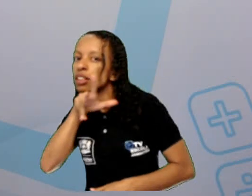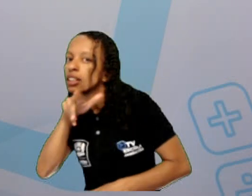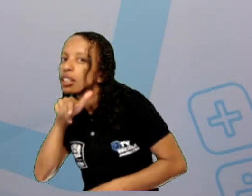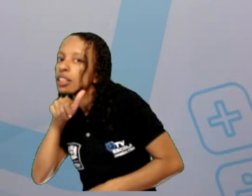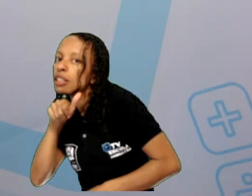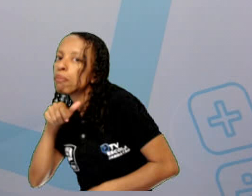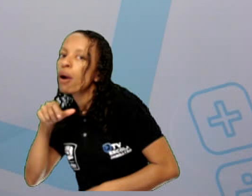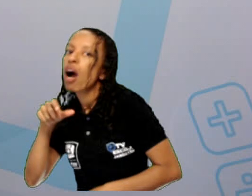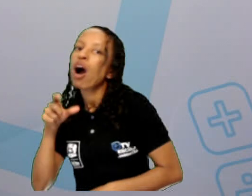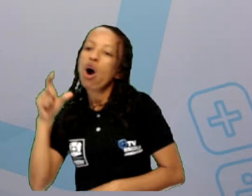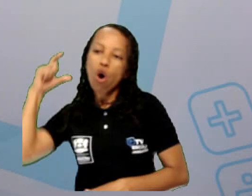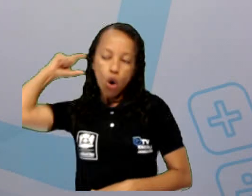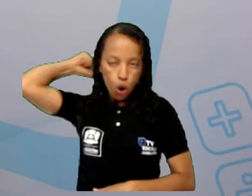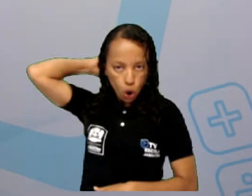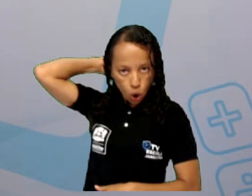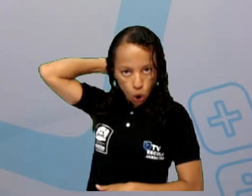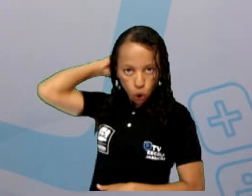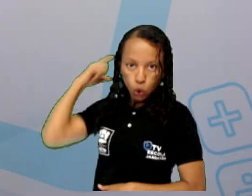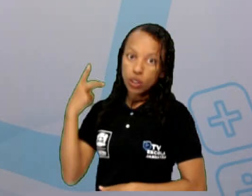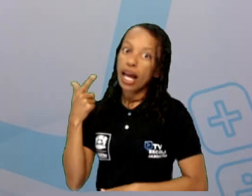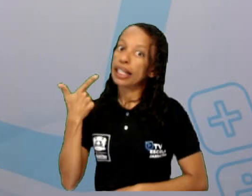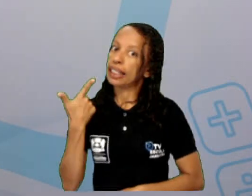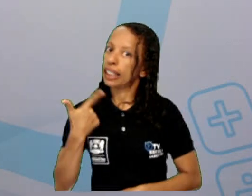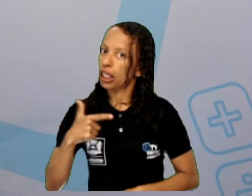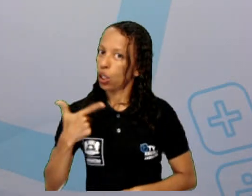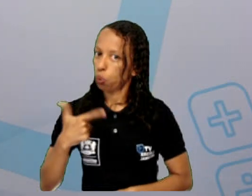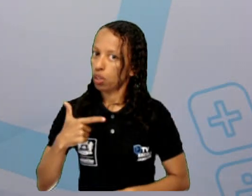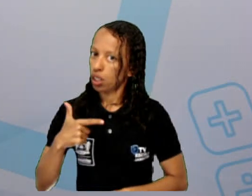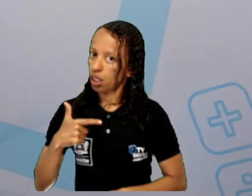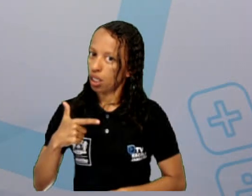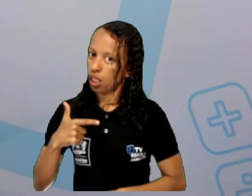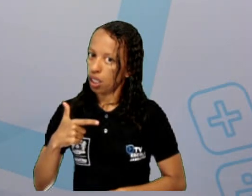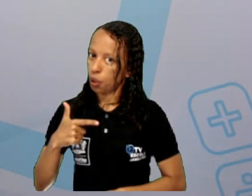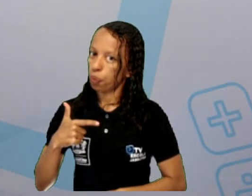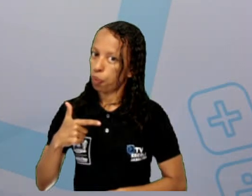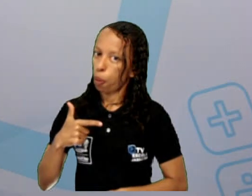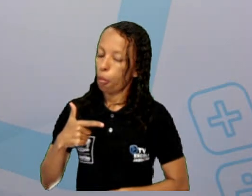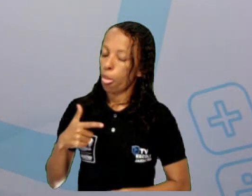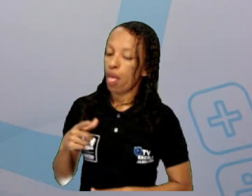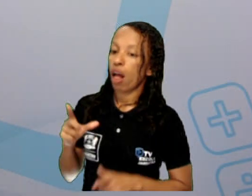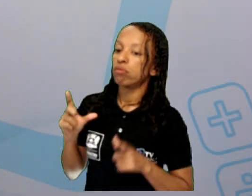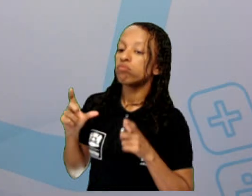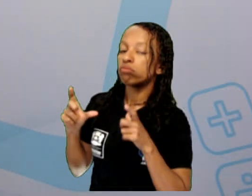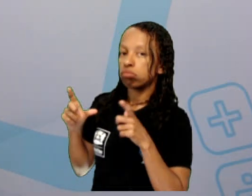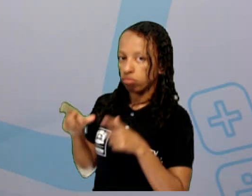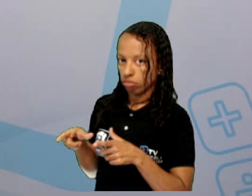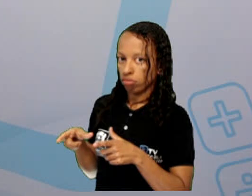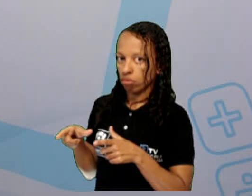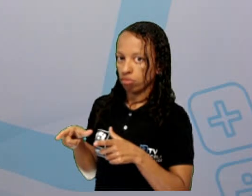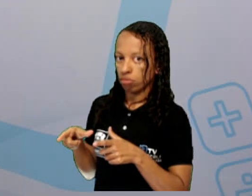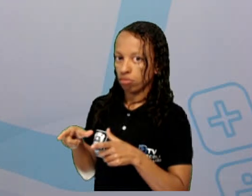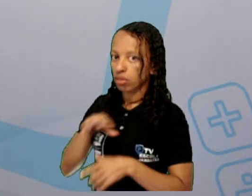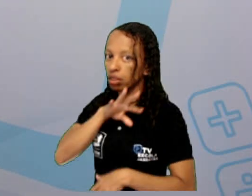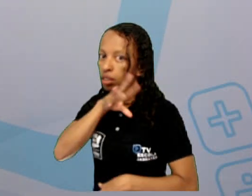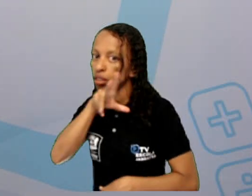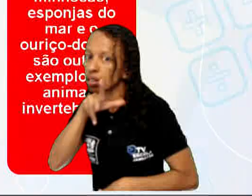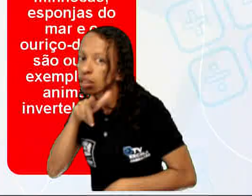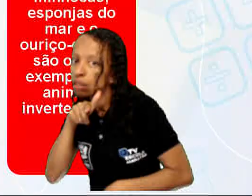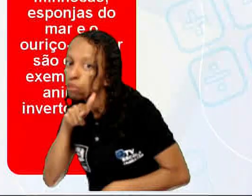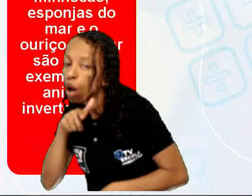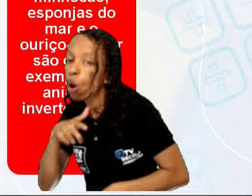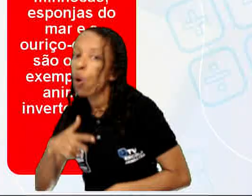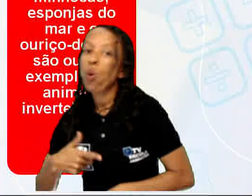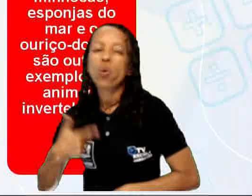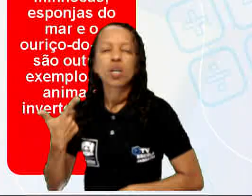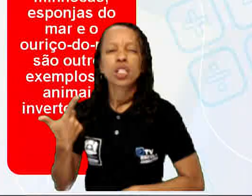invertebrados. Ao contrário dos animais vertebrados, os animais invertebrados não possuem